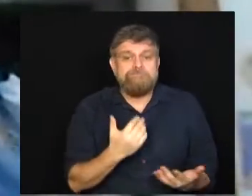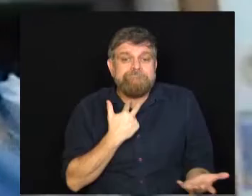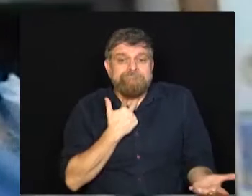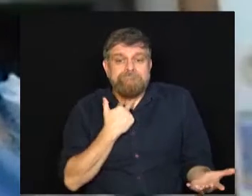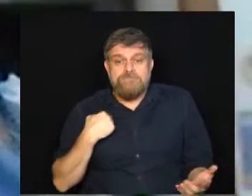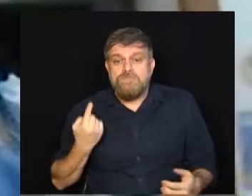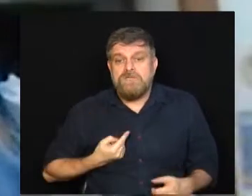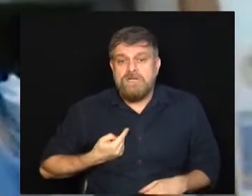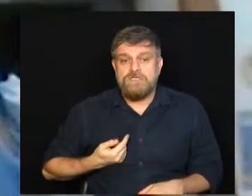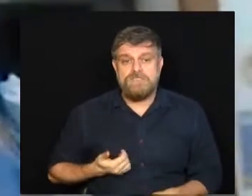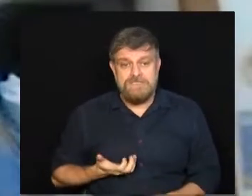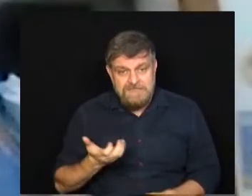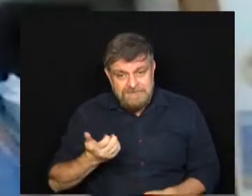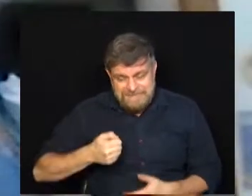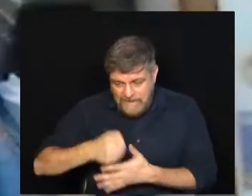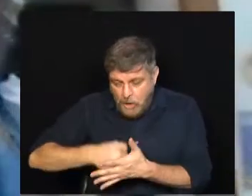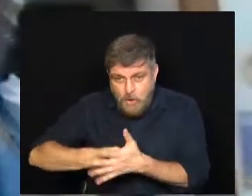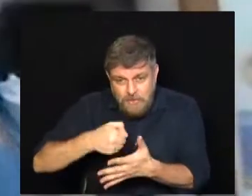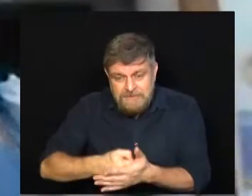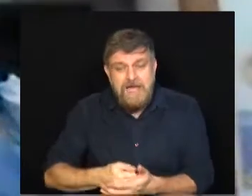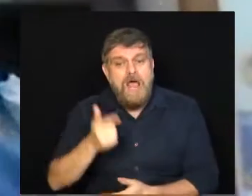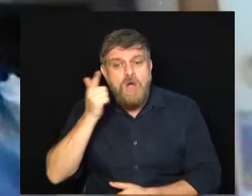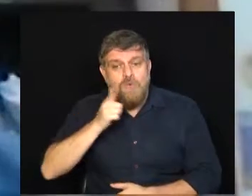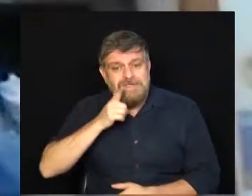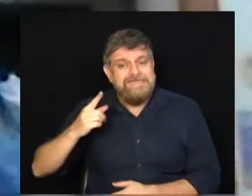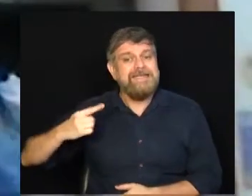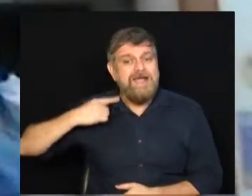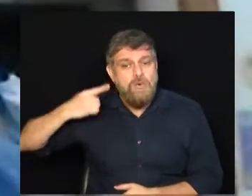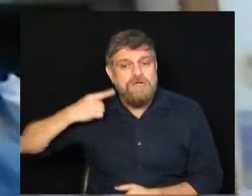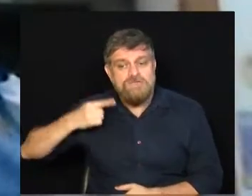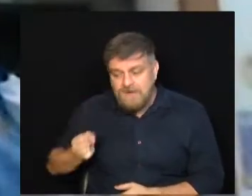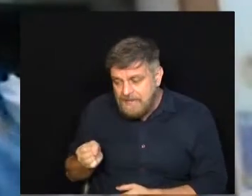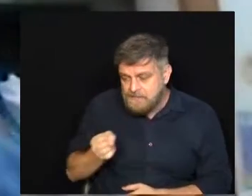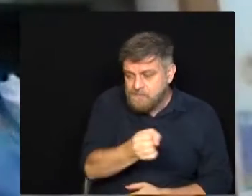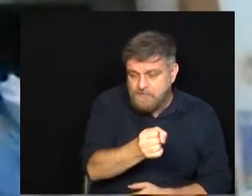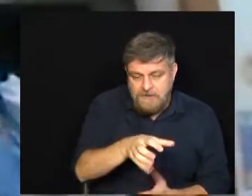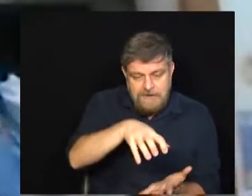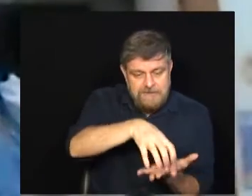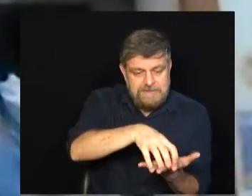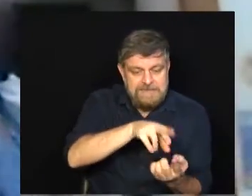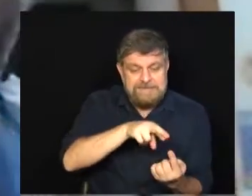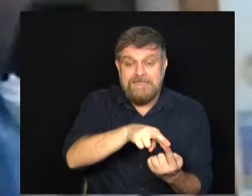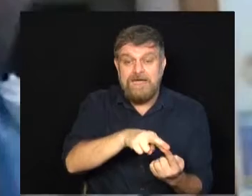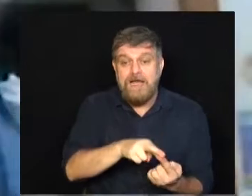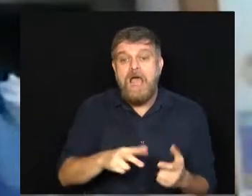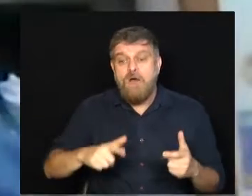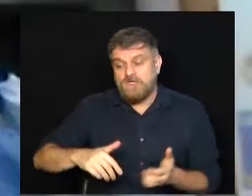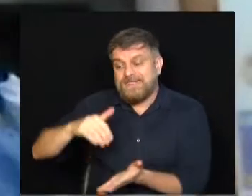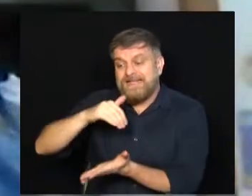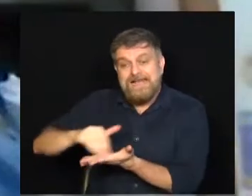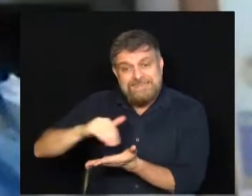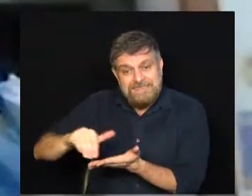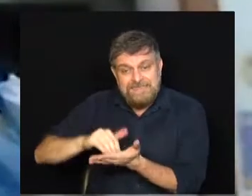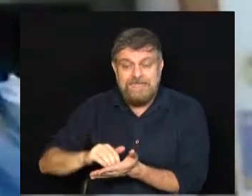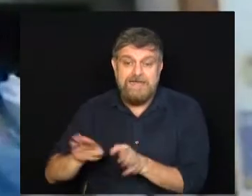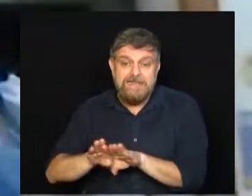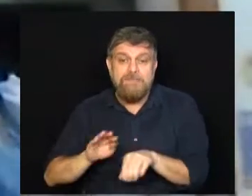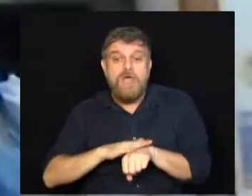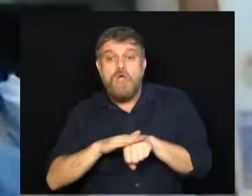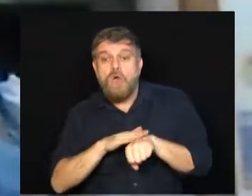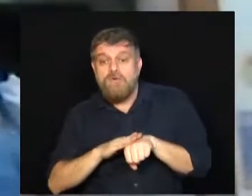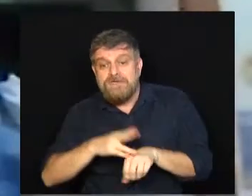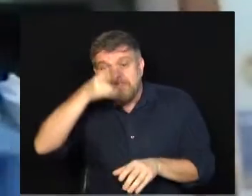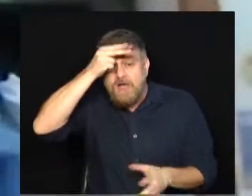buscar a responsabilidade está, né, querendo ou não, na secretaria e no chefe executivo. Então temos